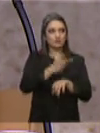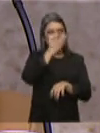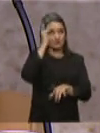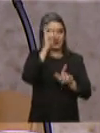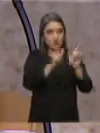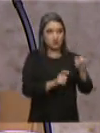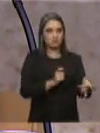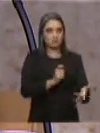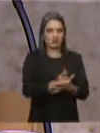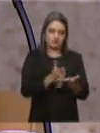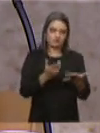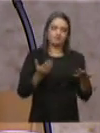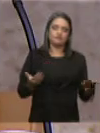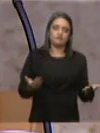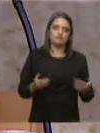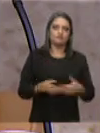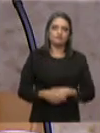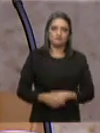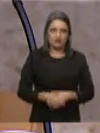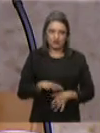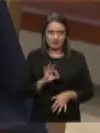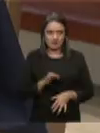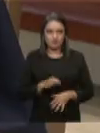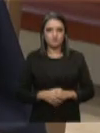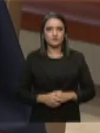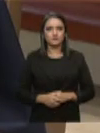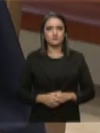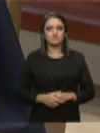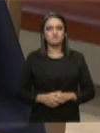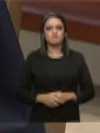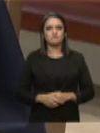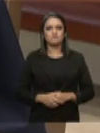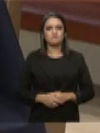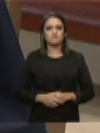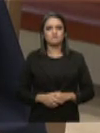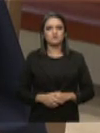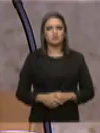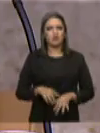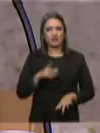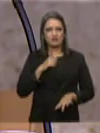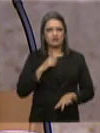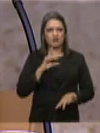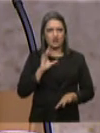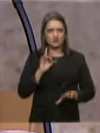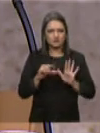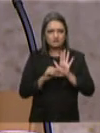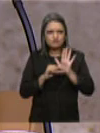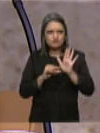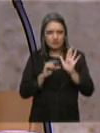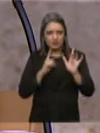ou estivessem sendo beneficiados os contribuintes. É isso? Teria essa essa pequena essa